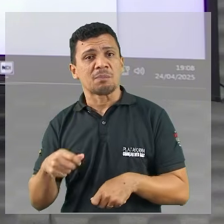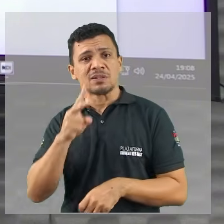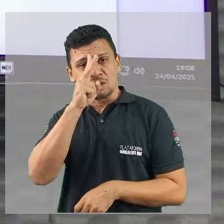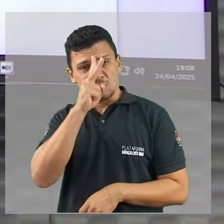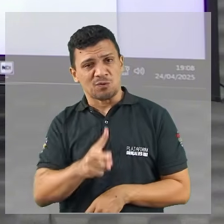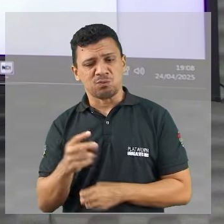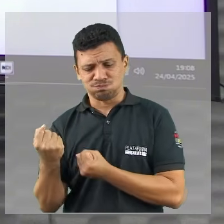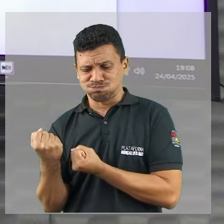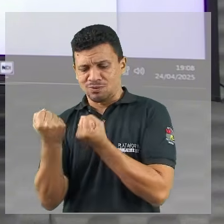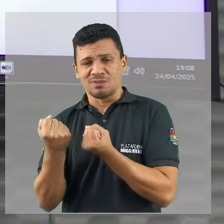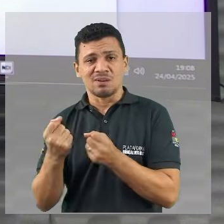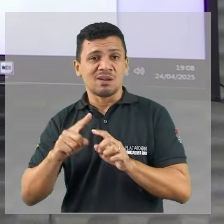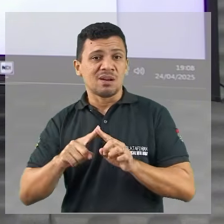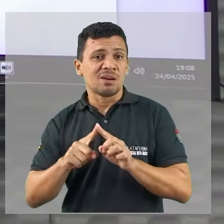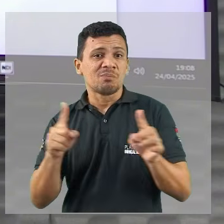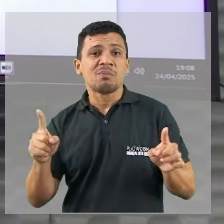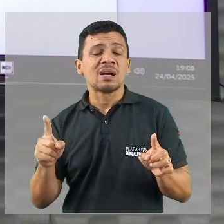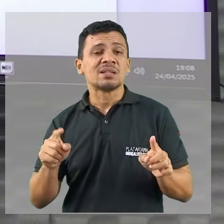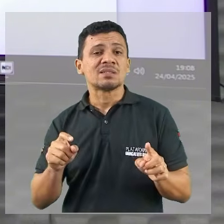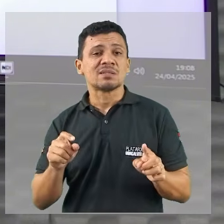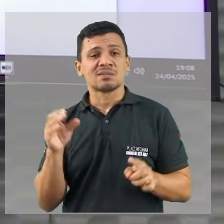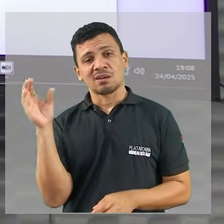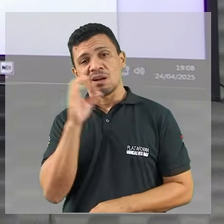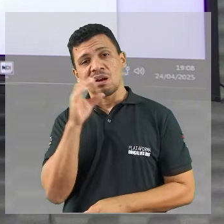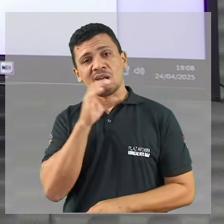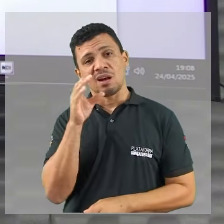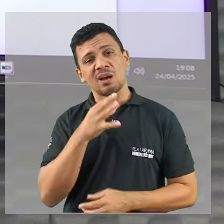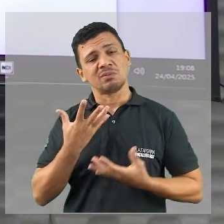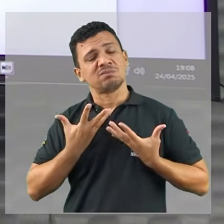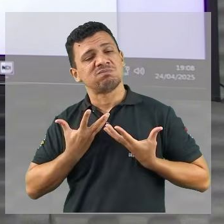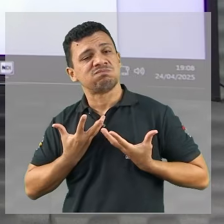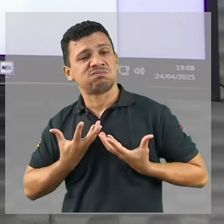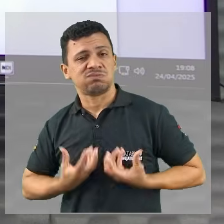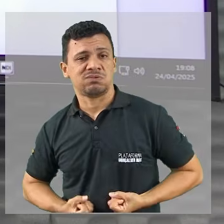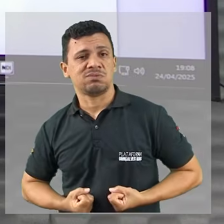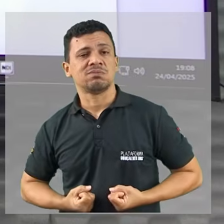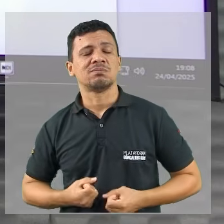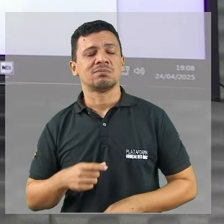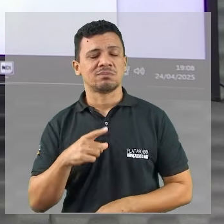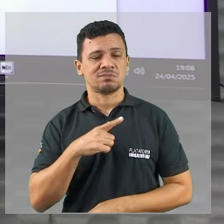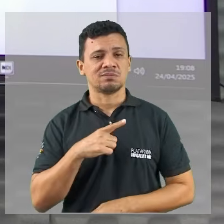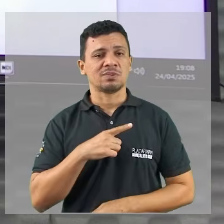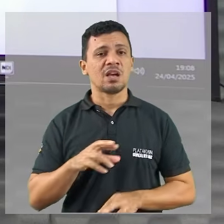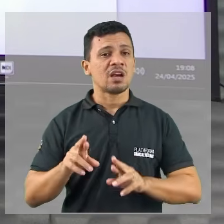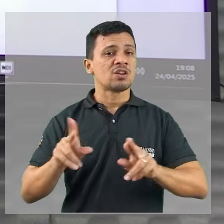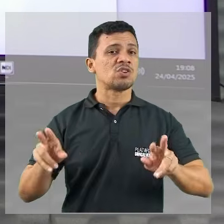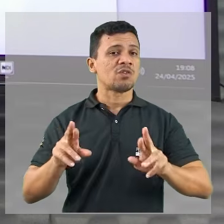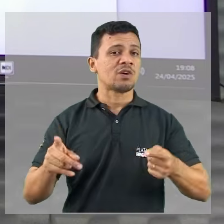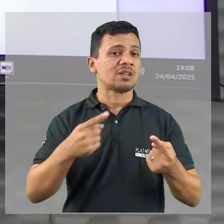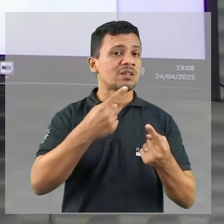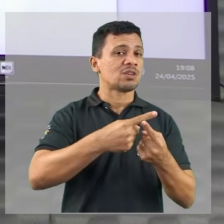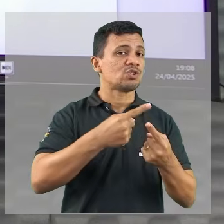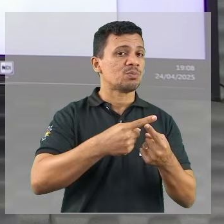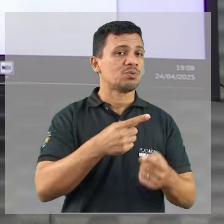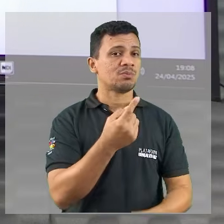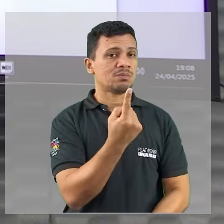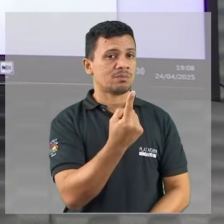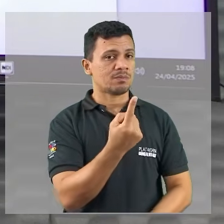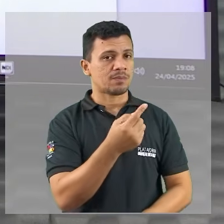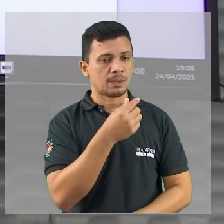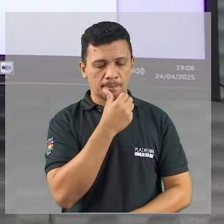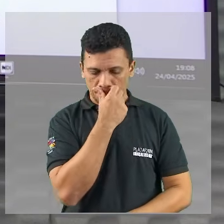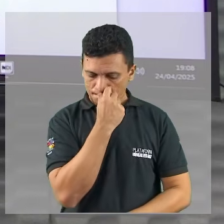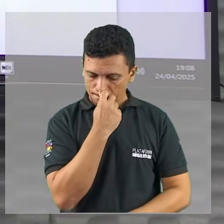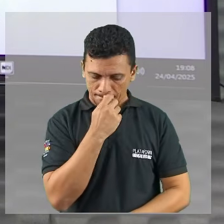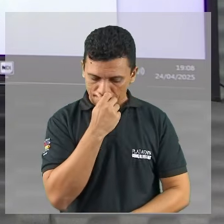ela tem uma alta capacidade de se fadigar, diferente da fibra tipo 2.